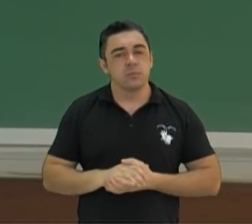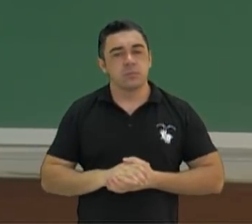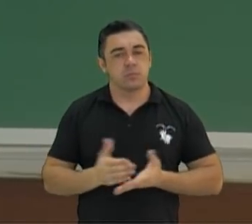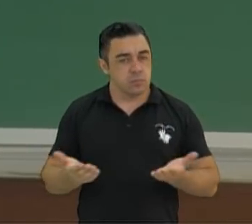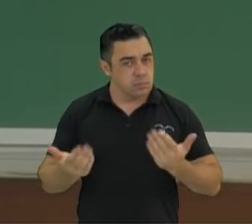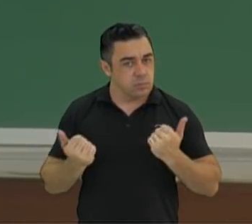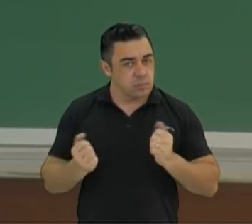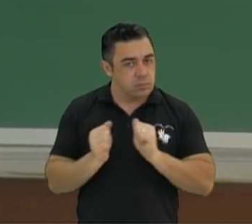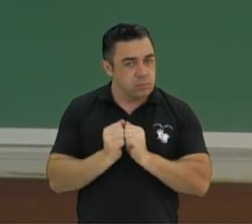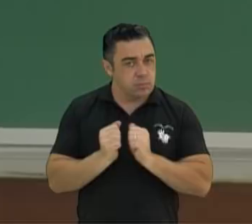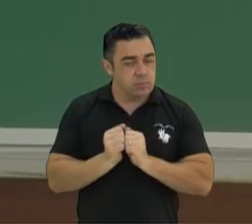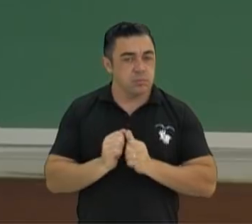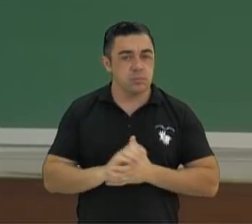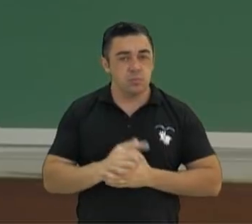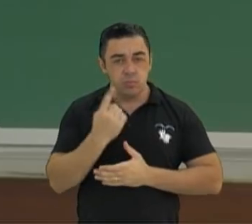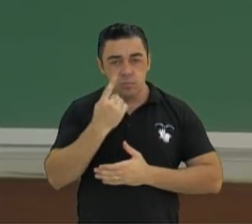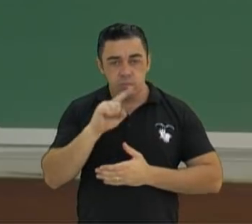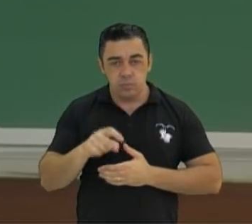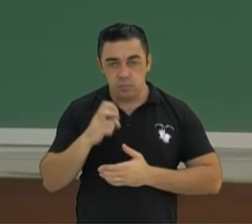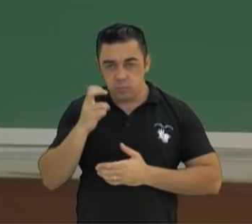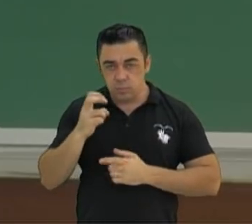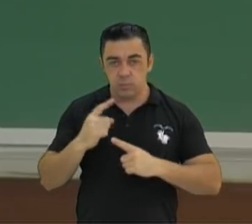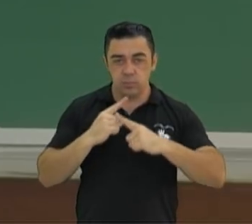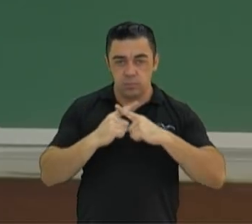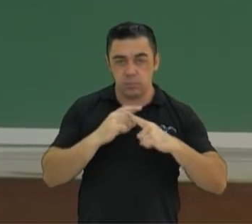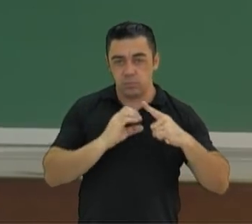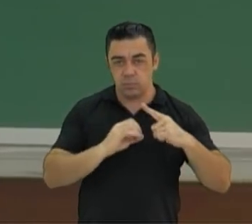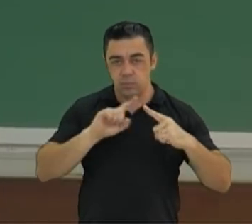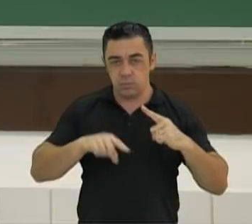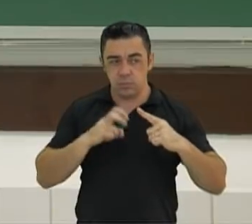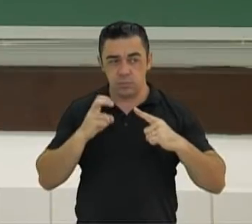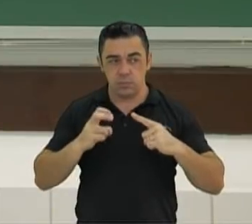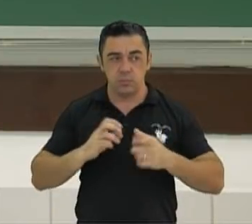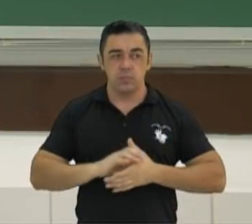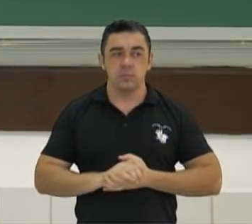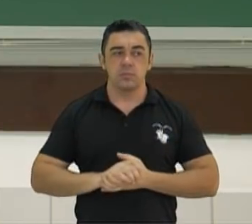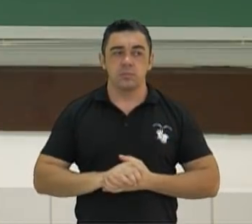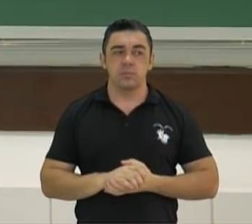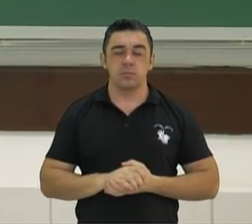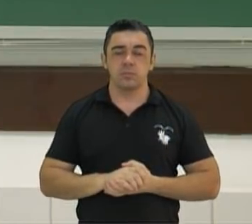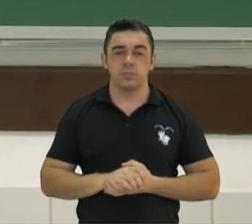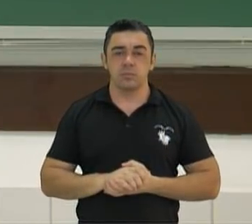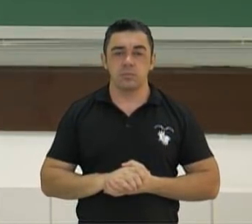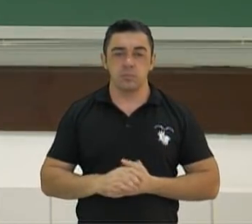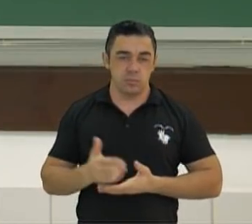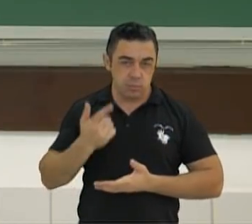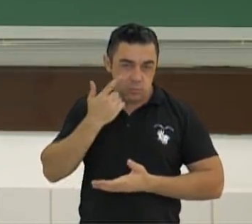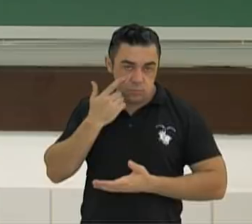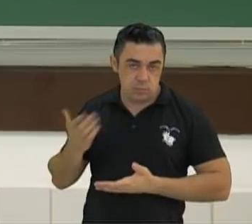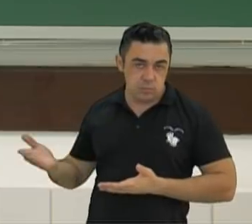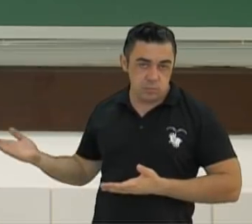vamos juntos, ó. 1,5 vezes 0,5. Então, olhem aqui.